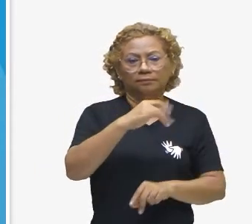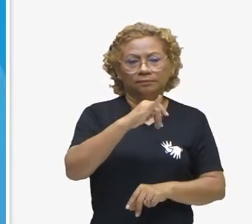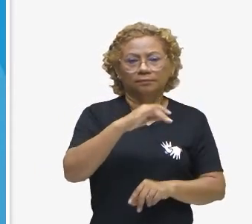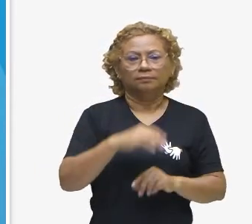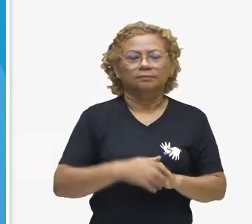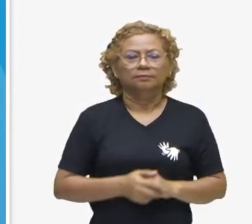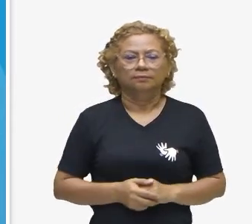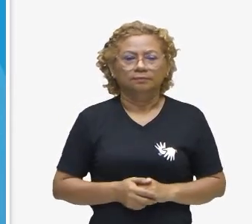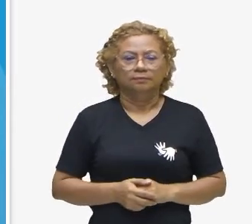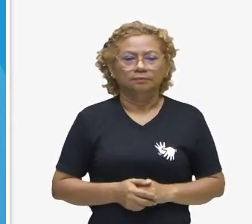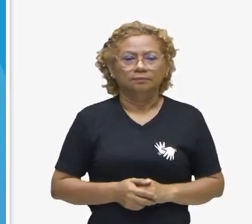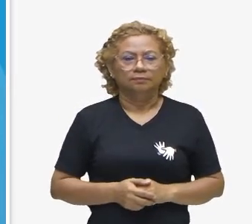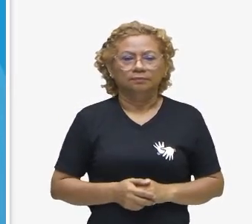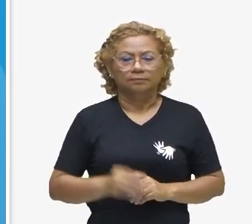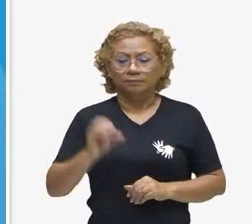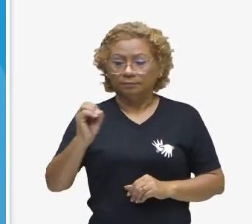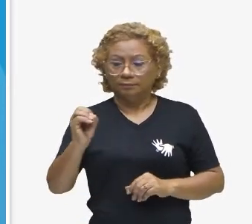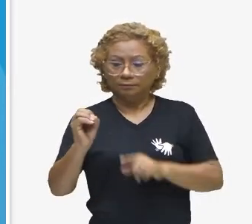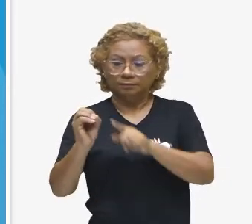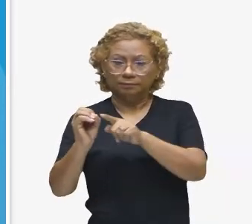Vai ser o equivalente a